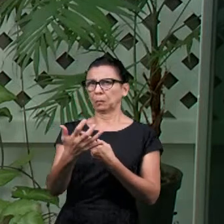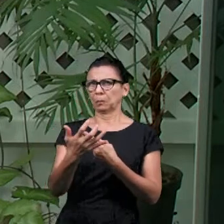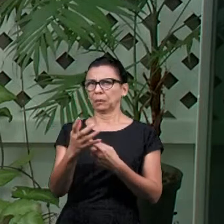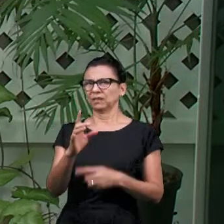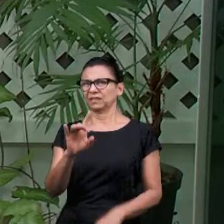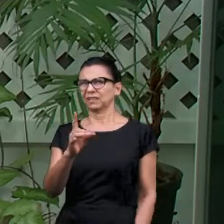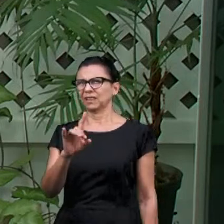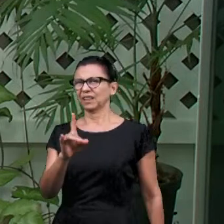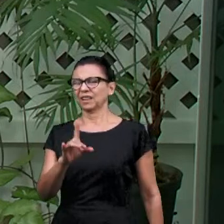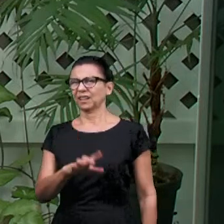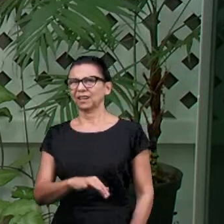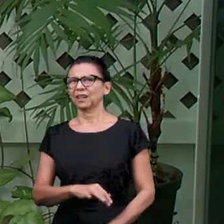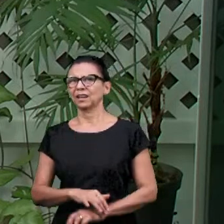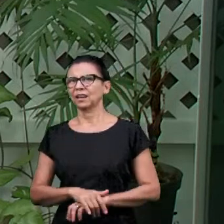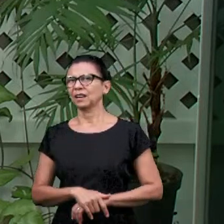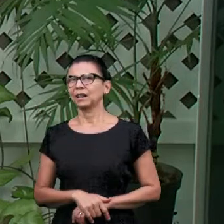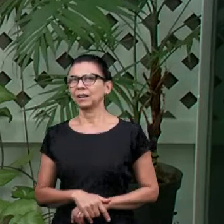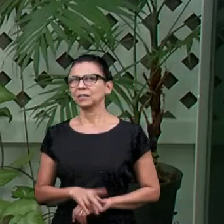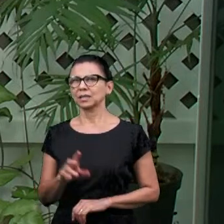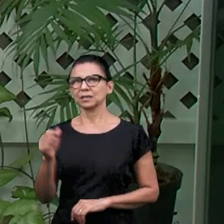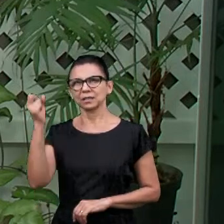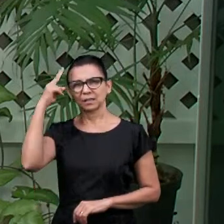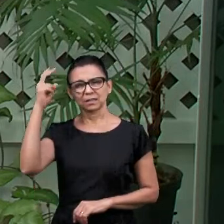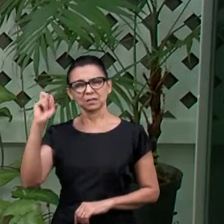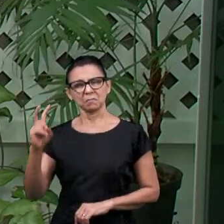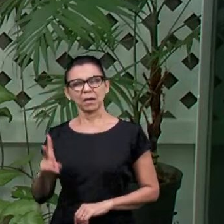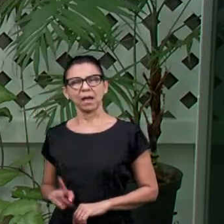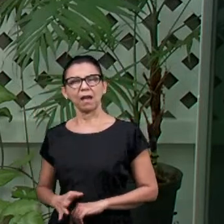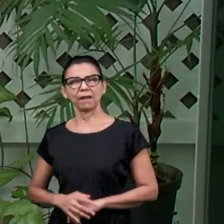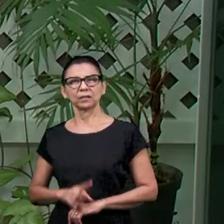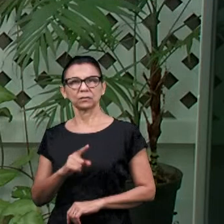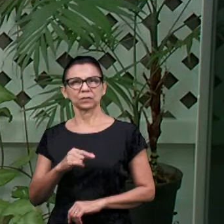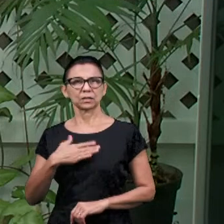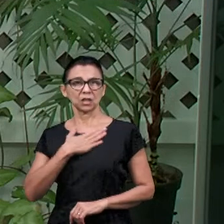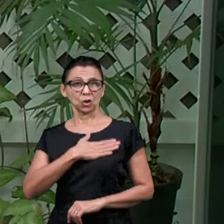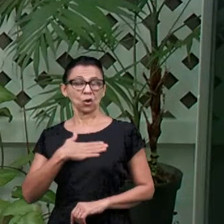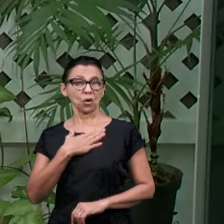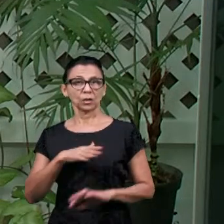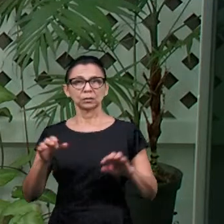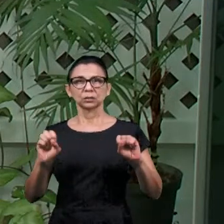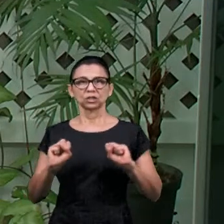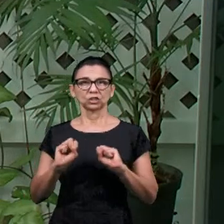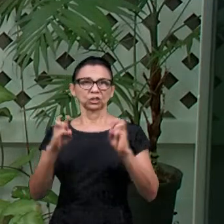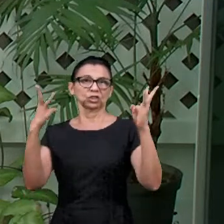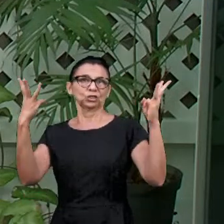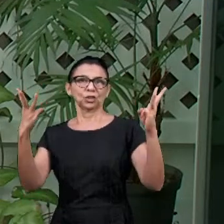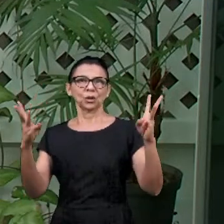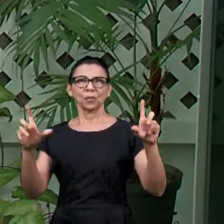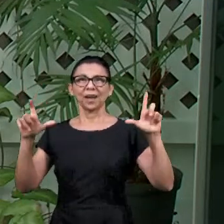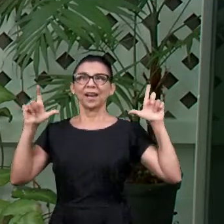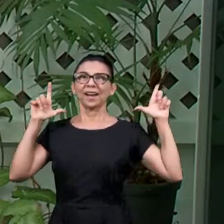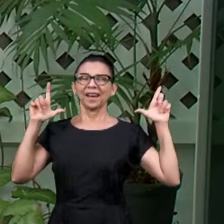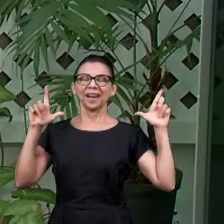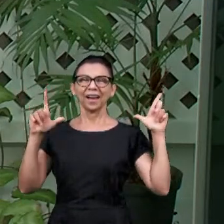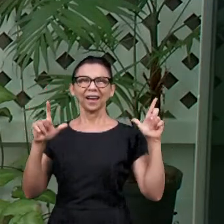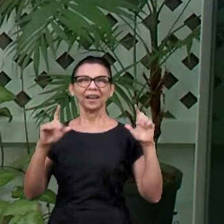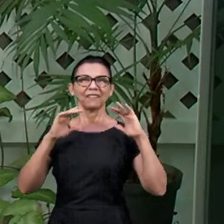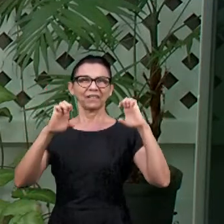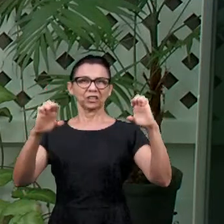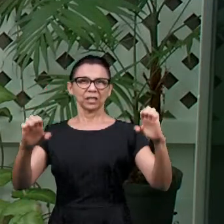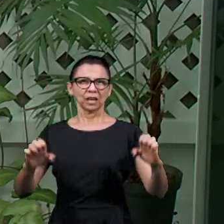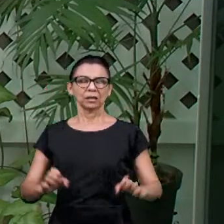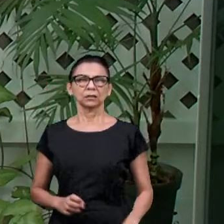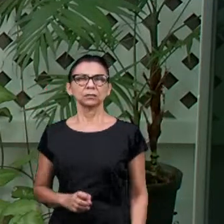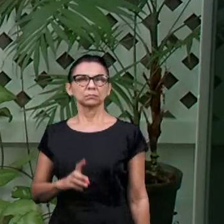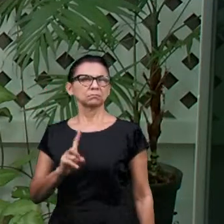vive de espetáculos, ninguém vive disso. espiritualmente, não. Agora, se é